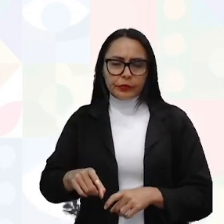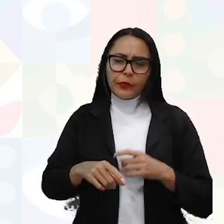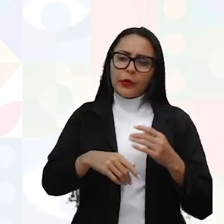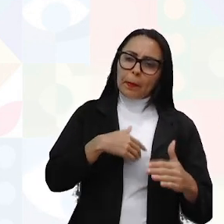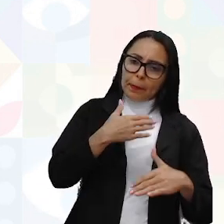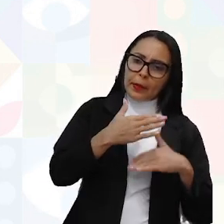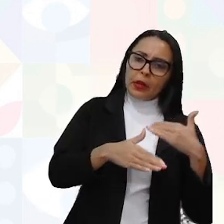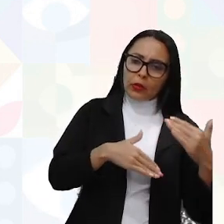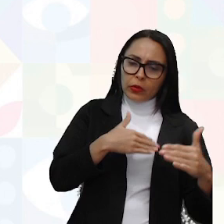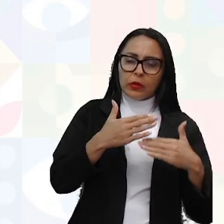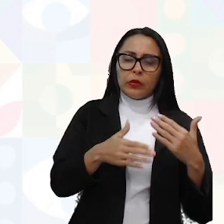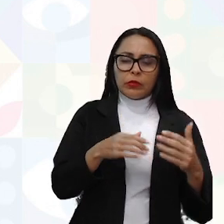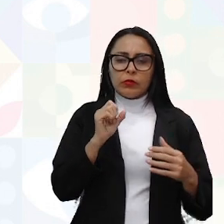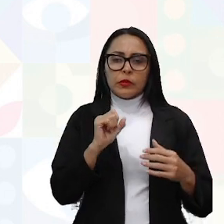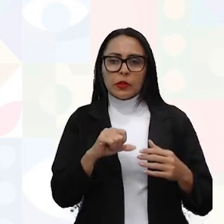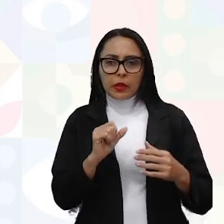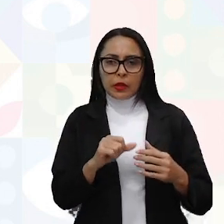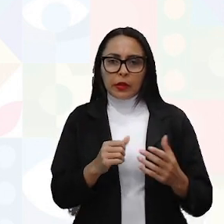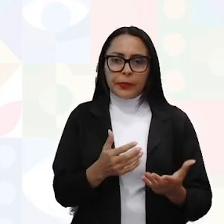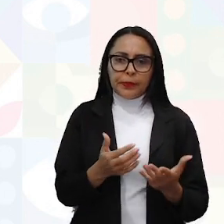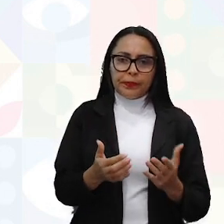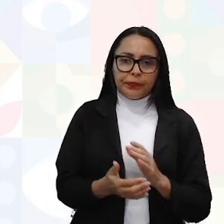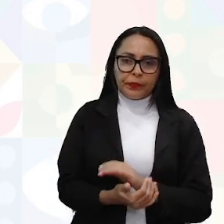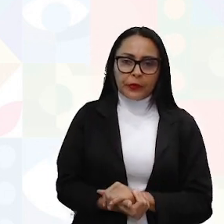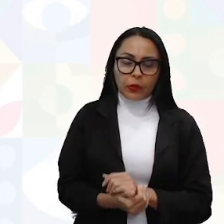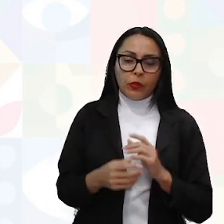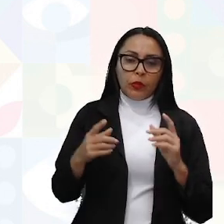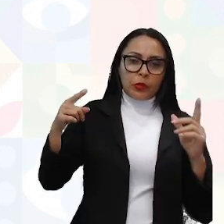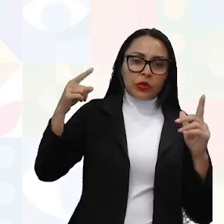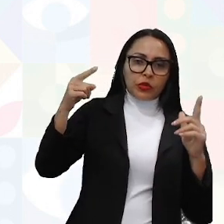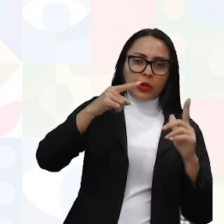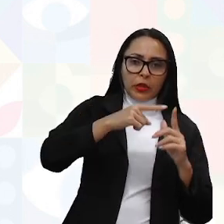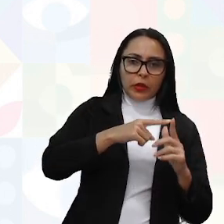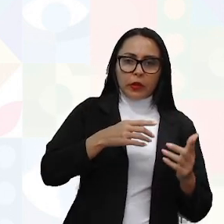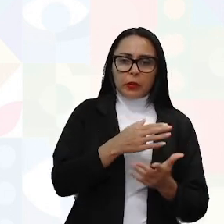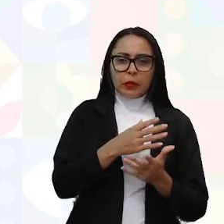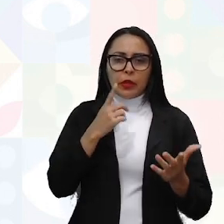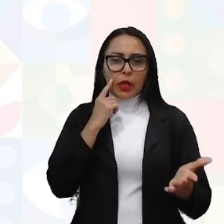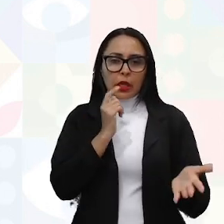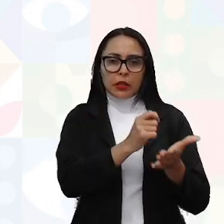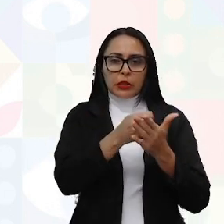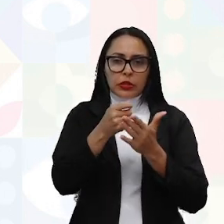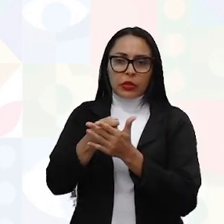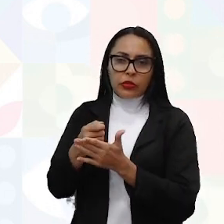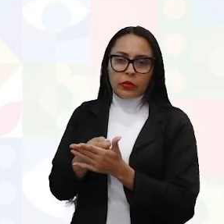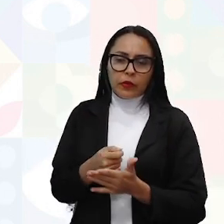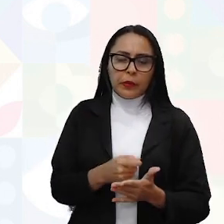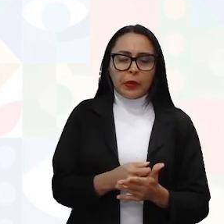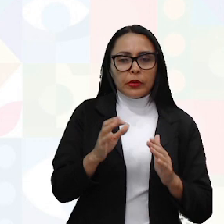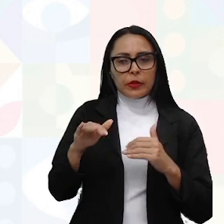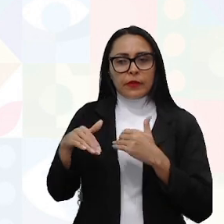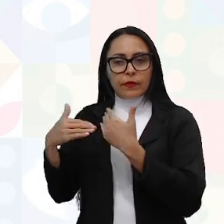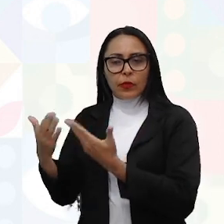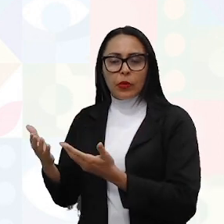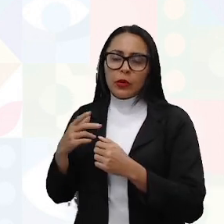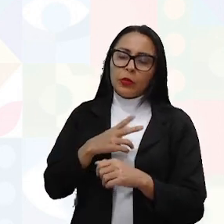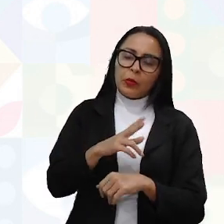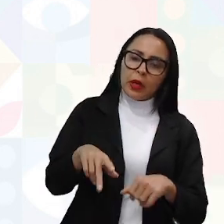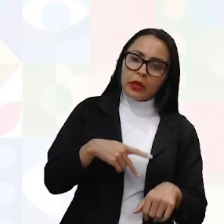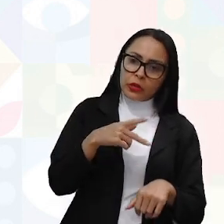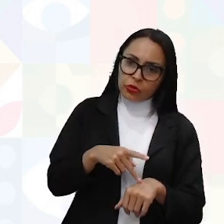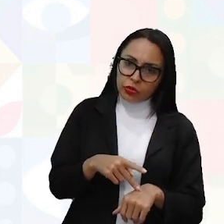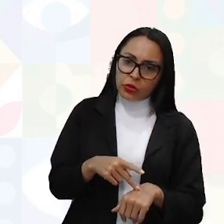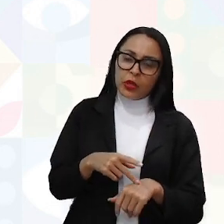os seus processos produtivos com o objetivo de atender às exigências dos consumidores internacionais